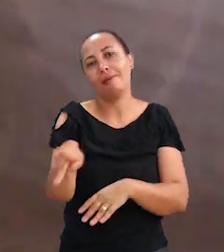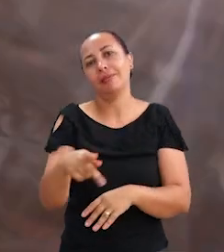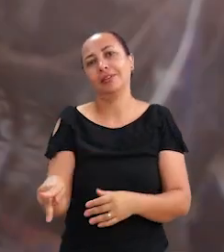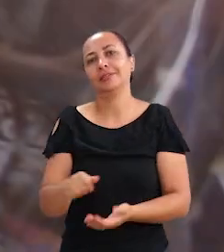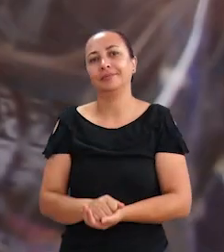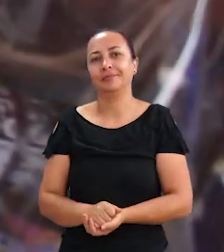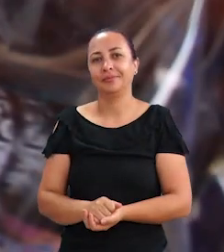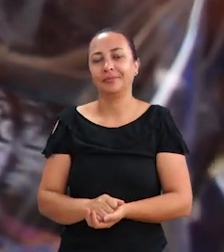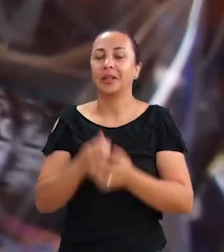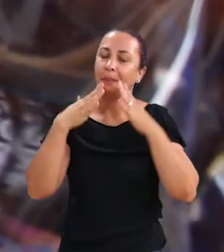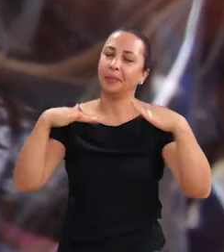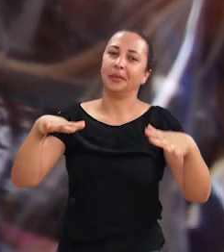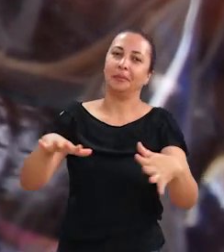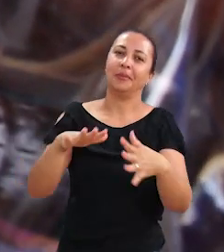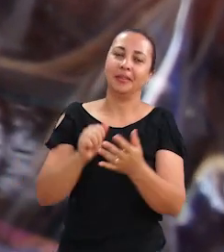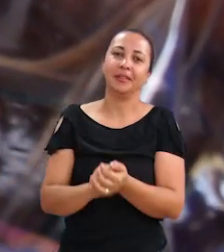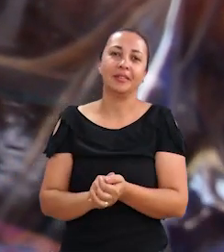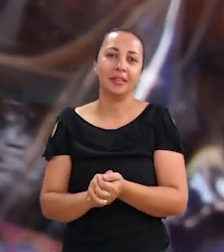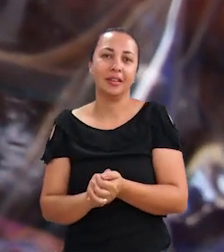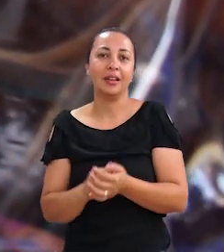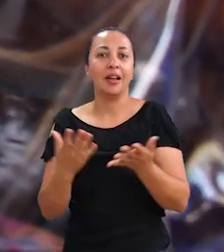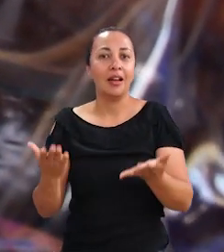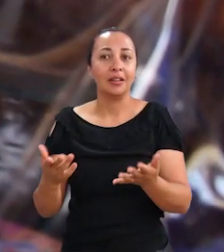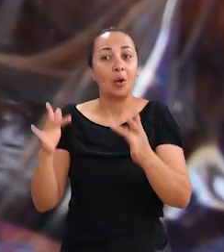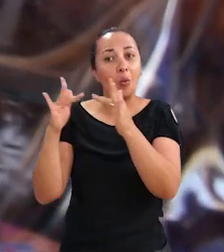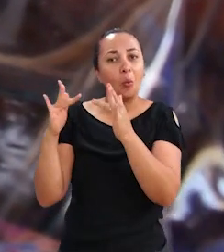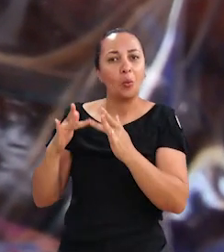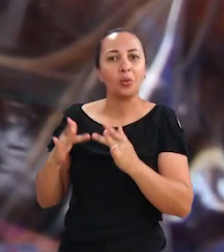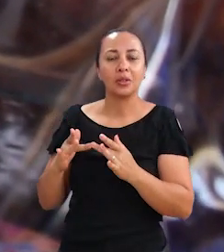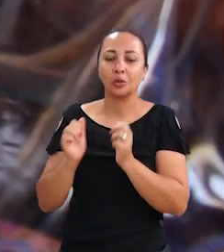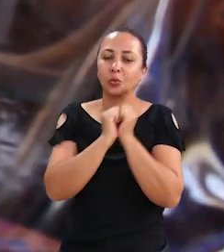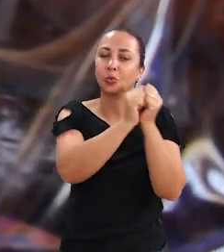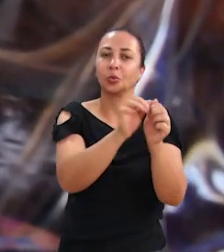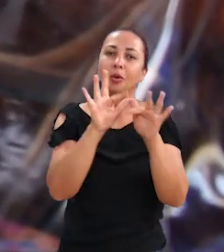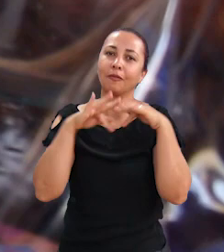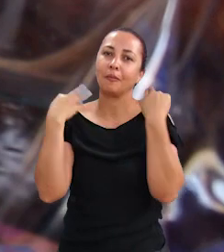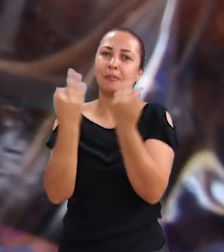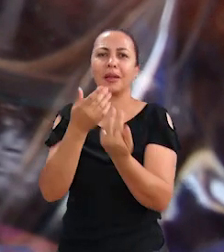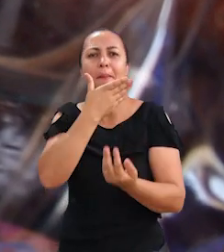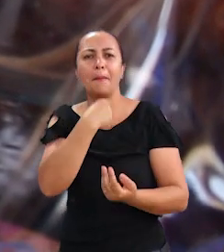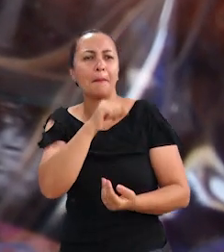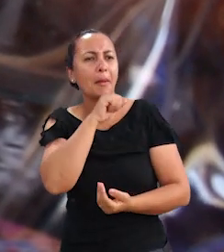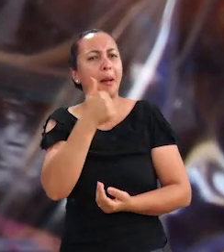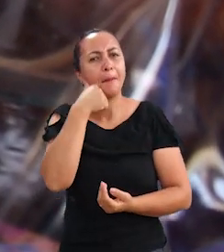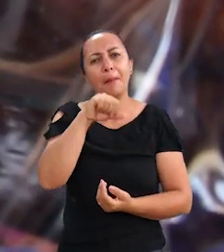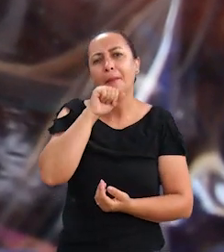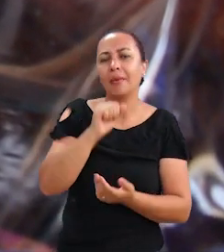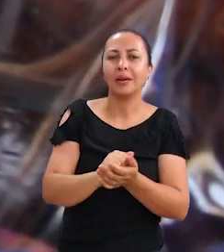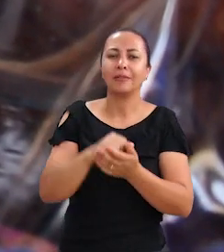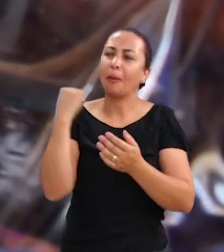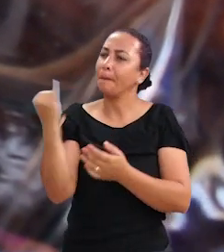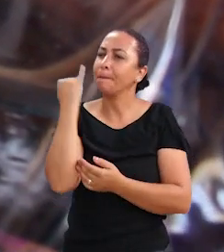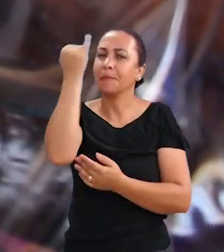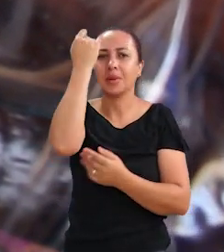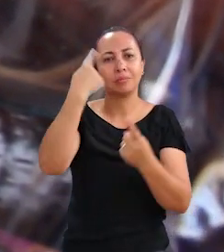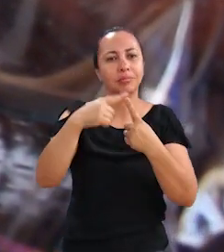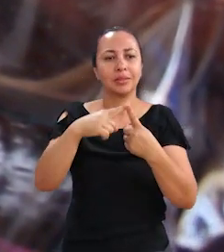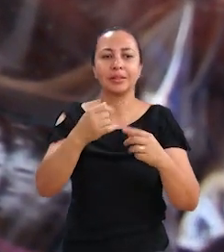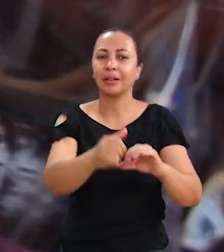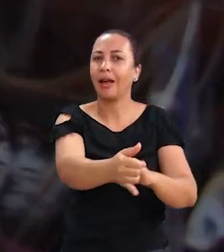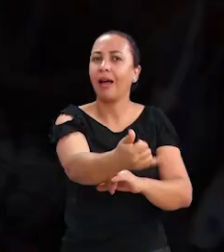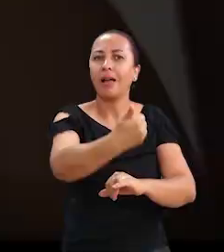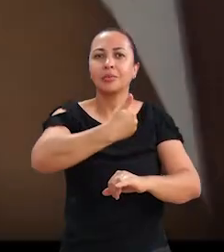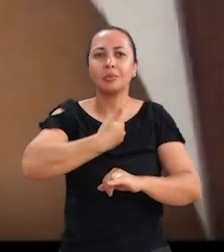dito, na pandemia. Então, o contato com a família era de extrema importância, até porque eles que